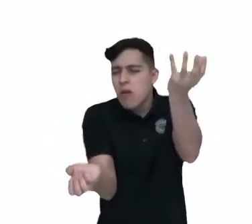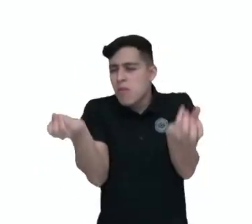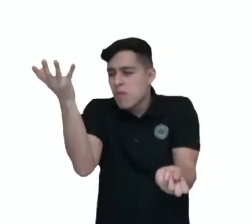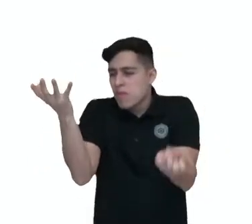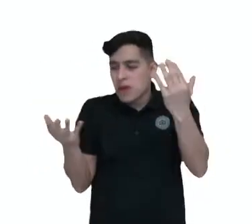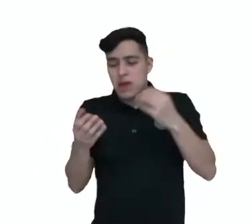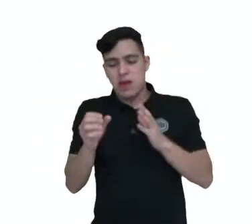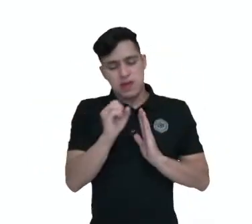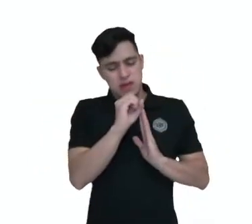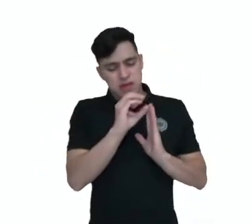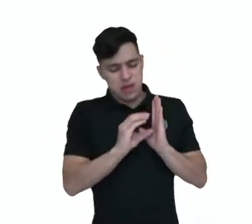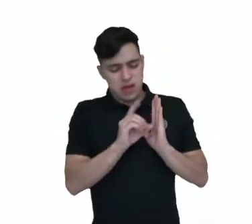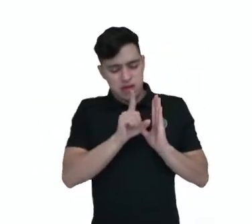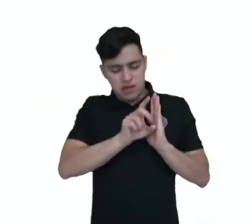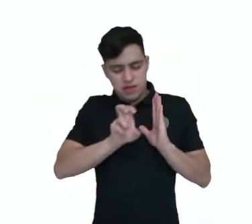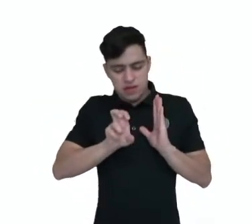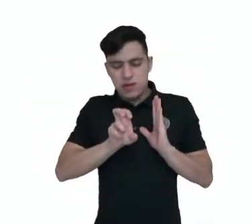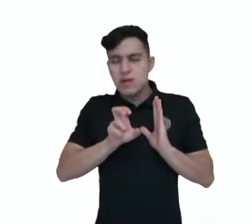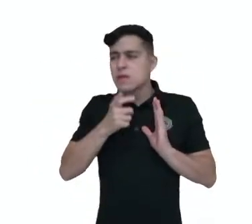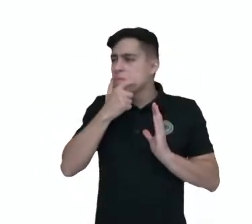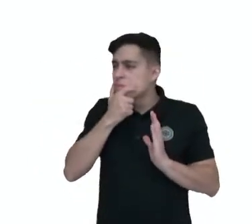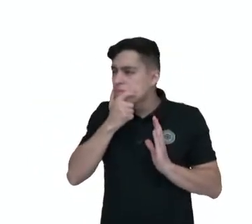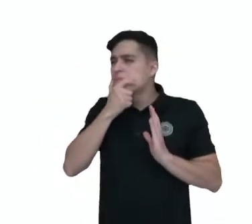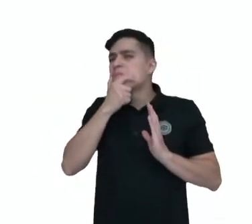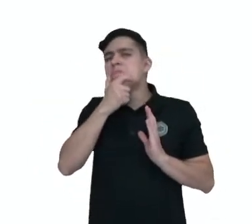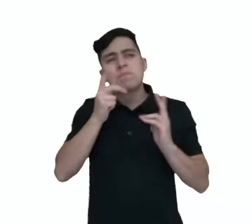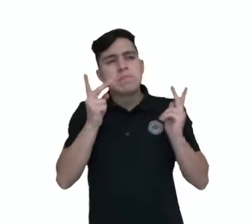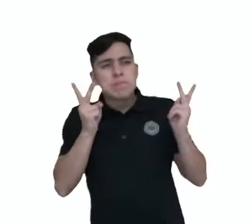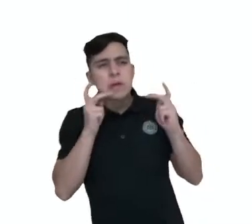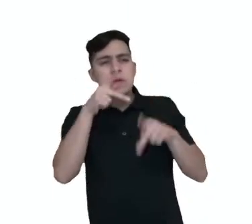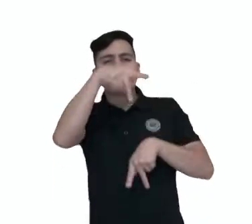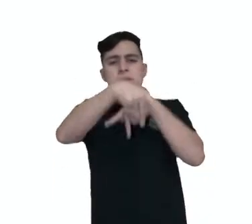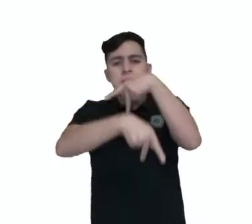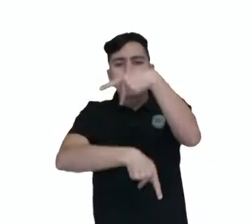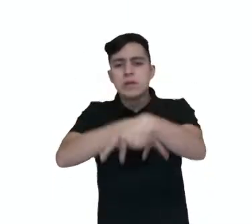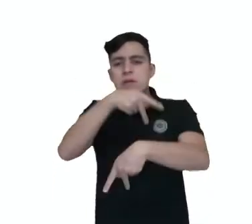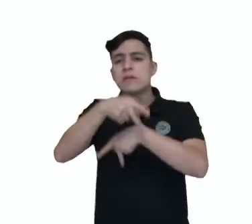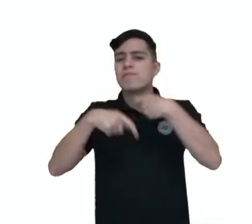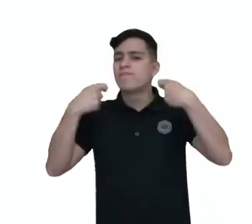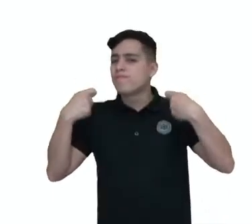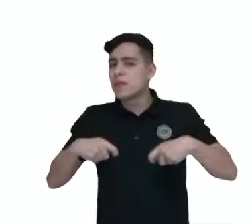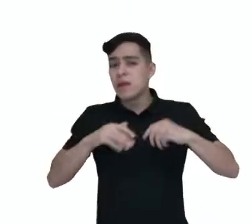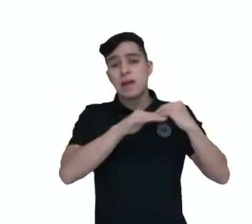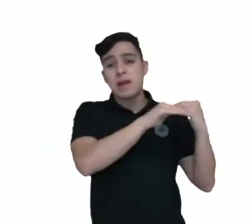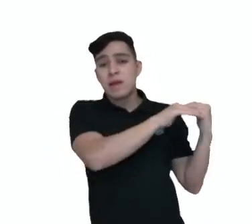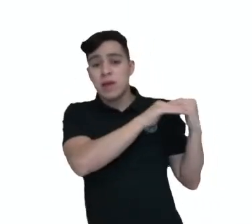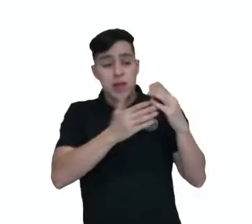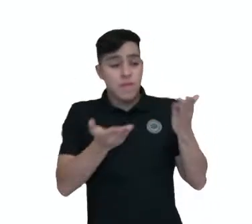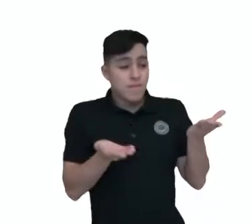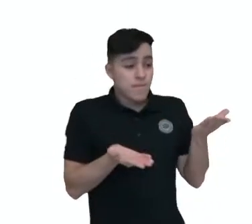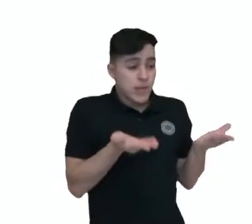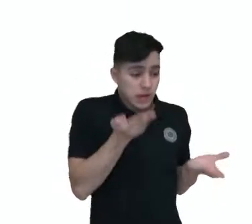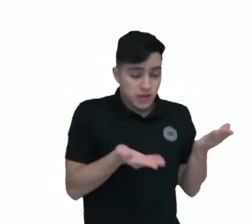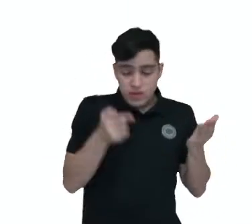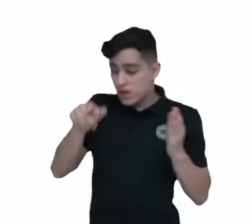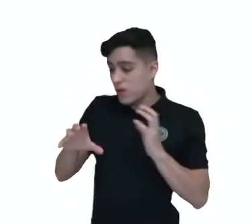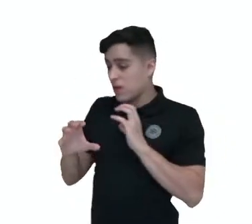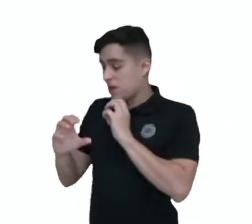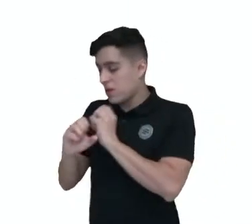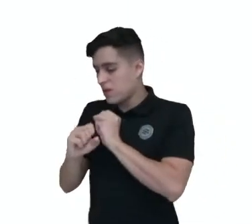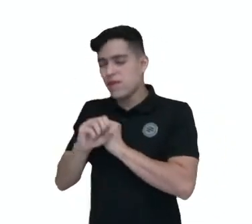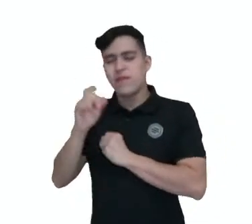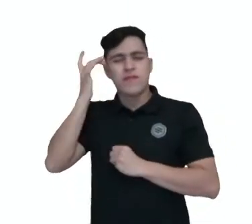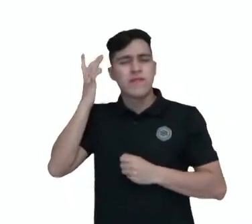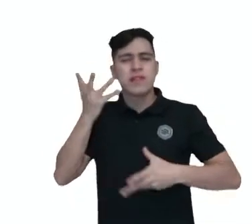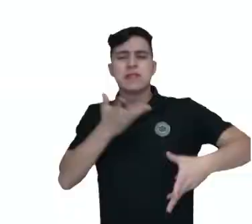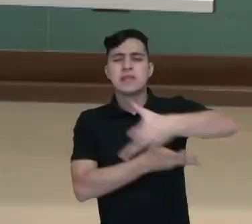XV, percebeu-se a necessidade de uma padronização dos pesos e medidas para facilitar e